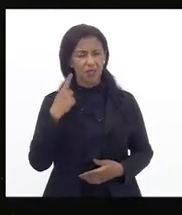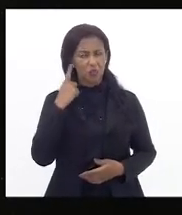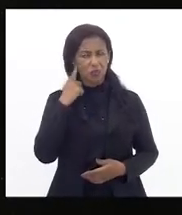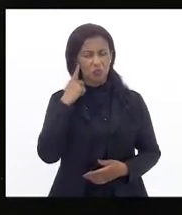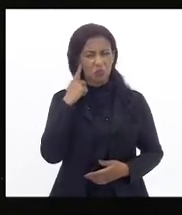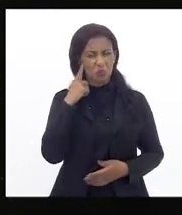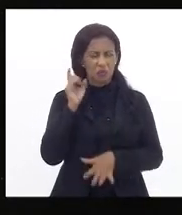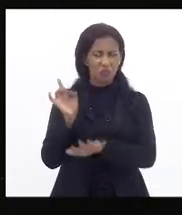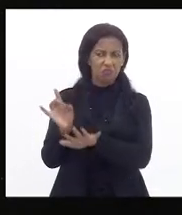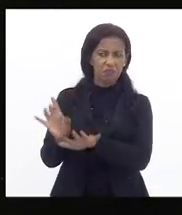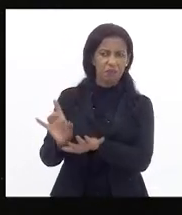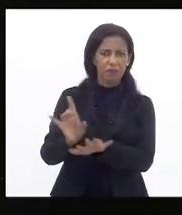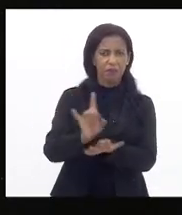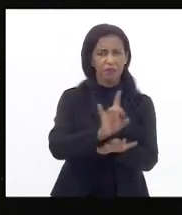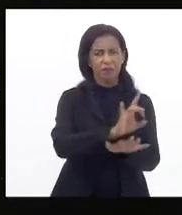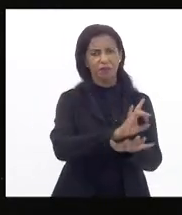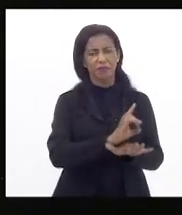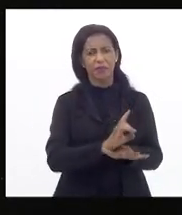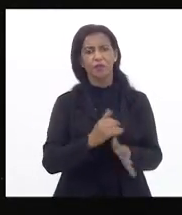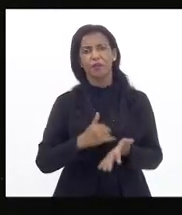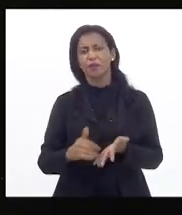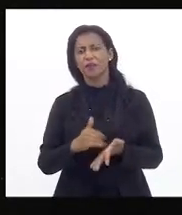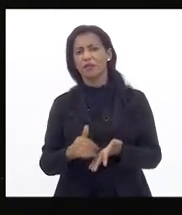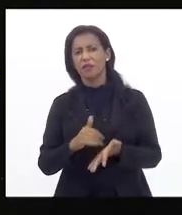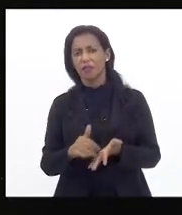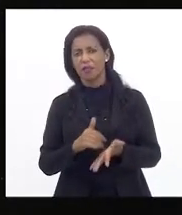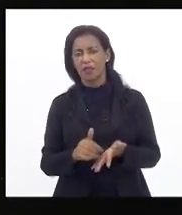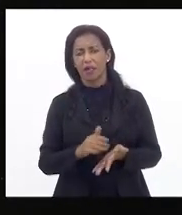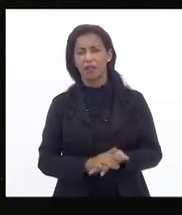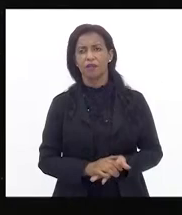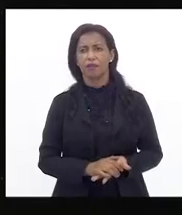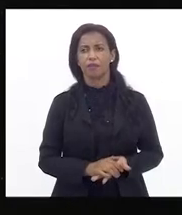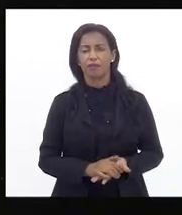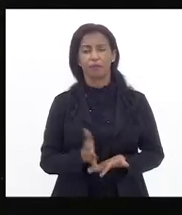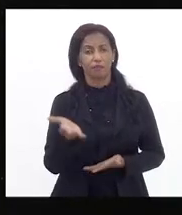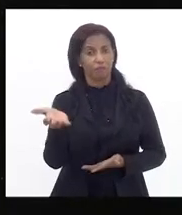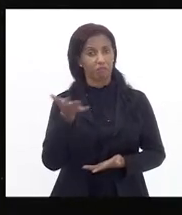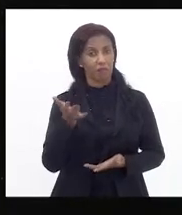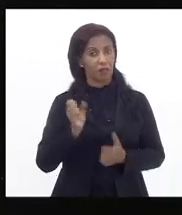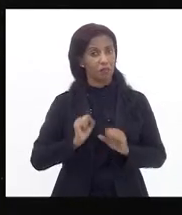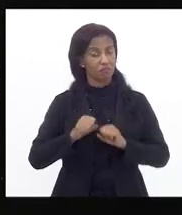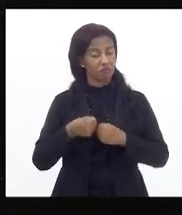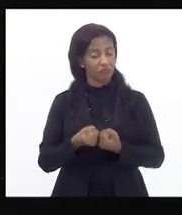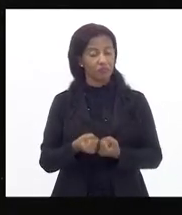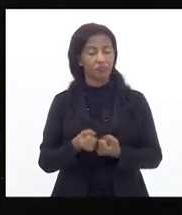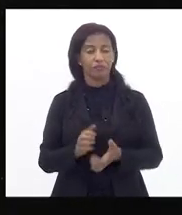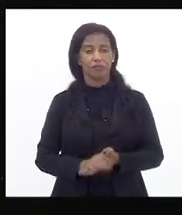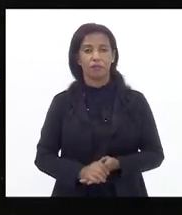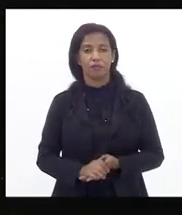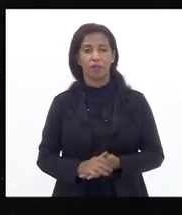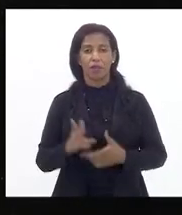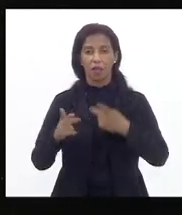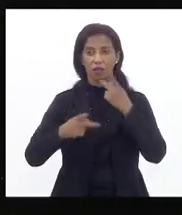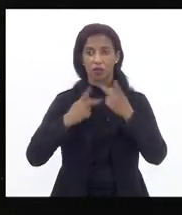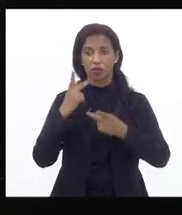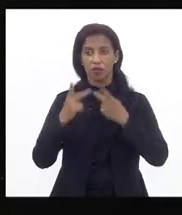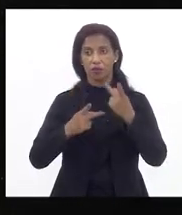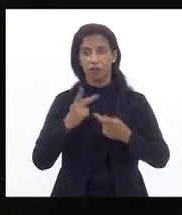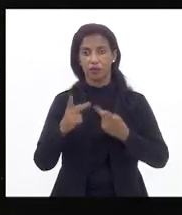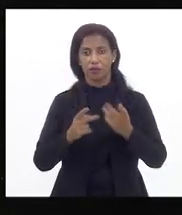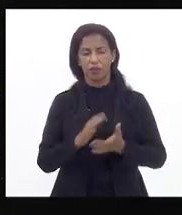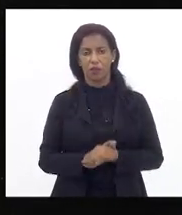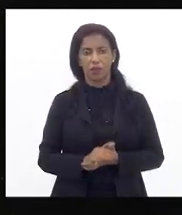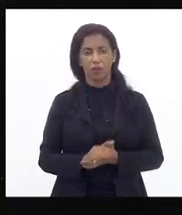atentamente a exposição do secretário quero reforçar as falas